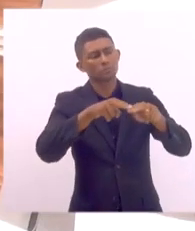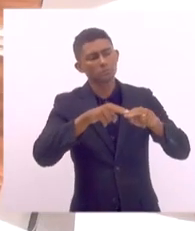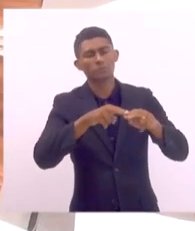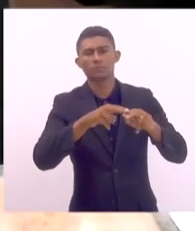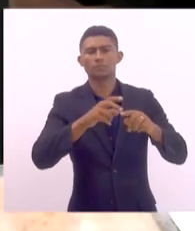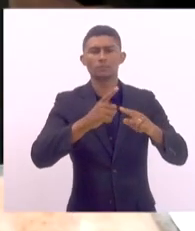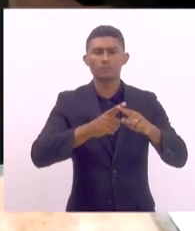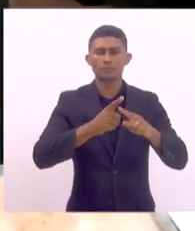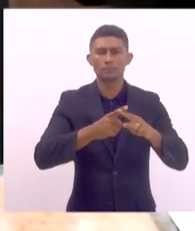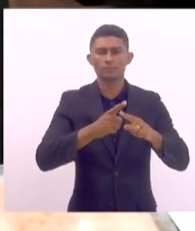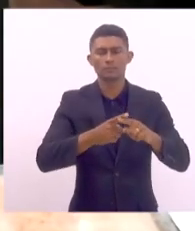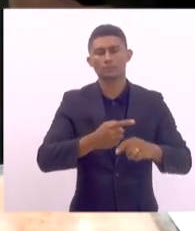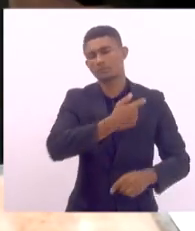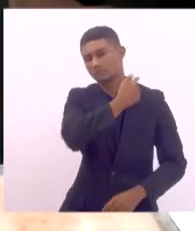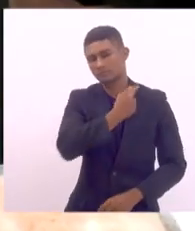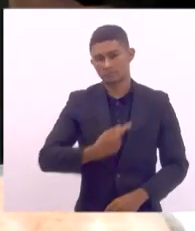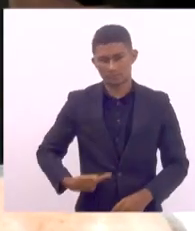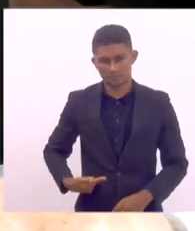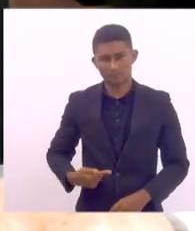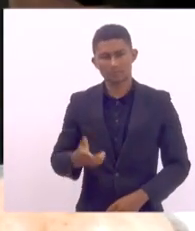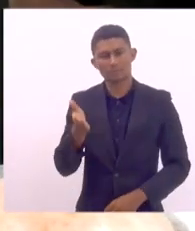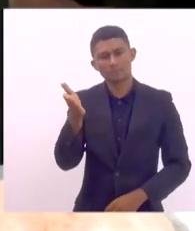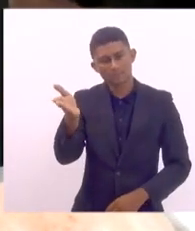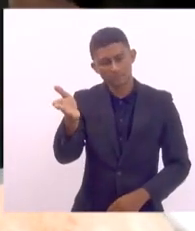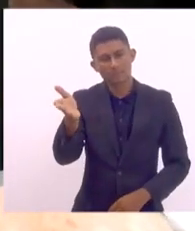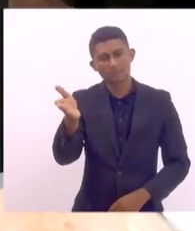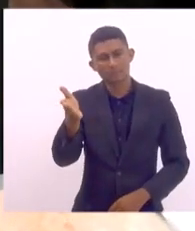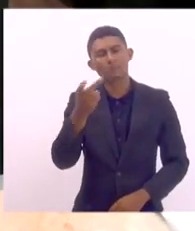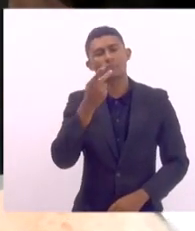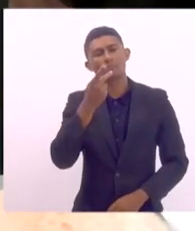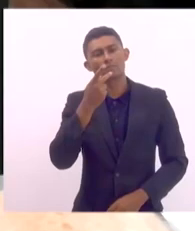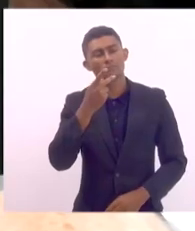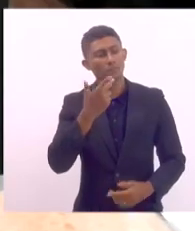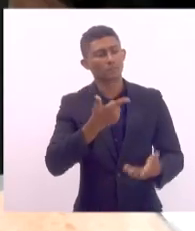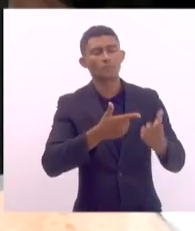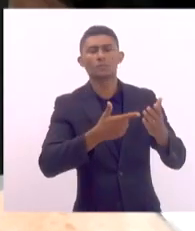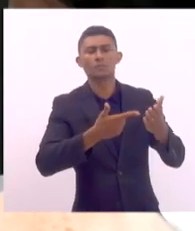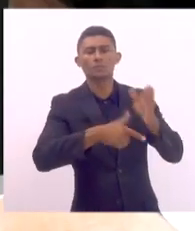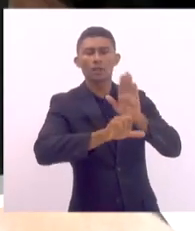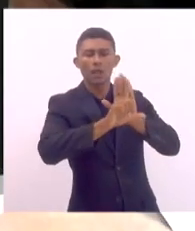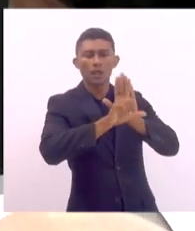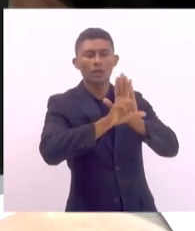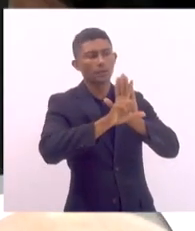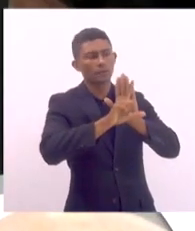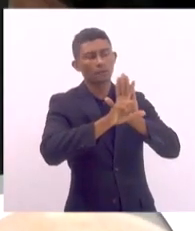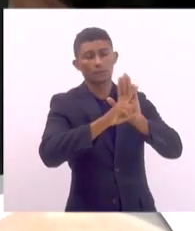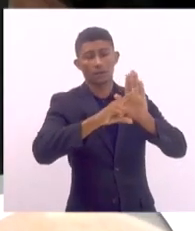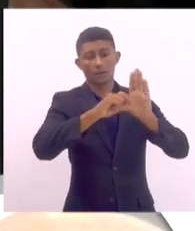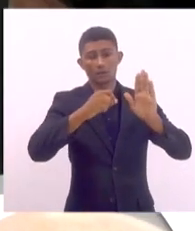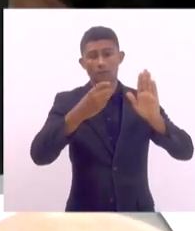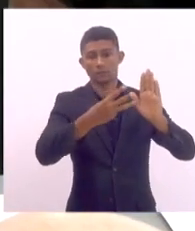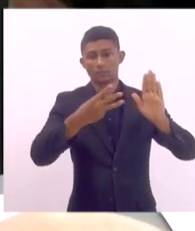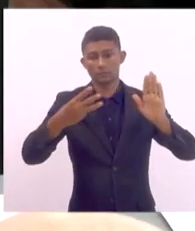O governador faz menção à lei que institui a Política Nacional de Resíduos Sólidos, artigo 33. De fato, o artigo